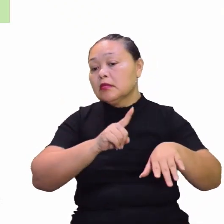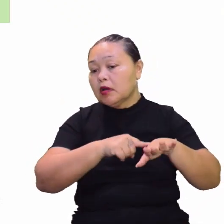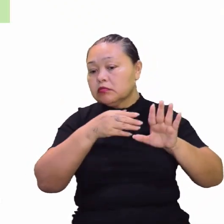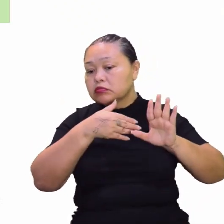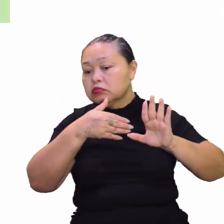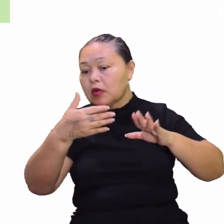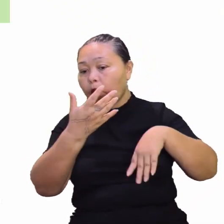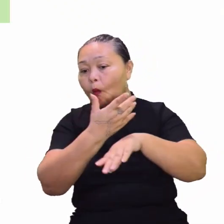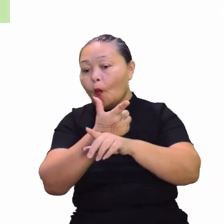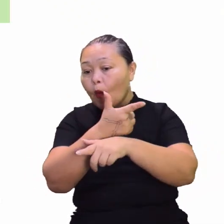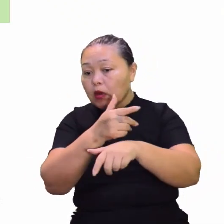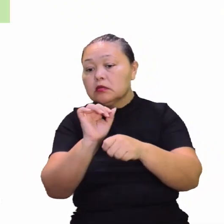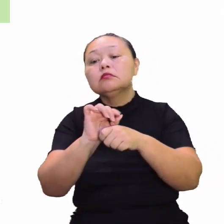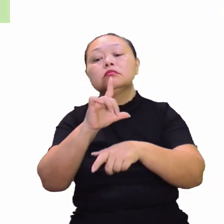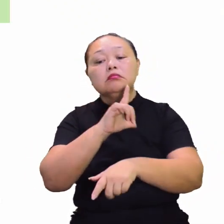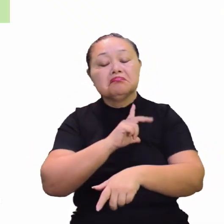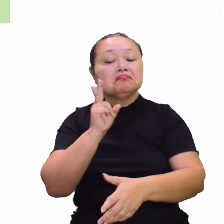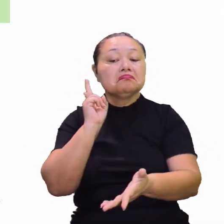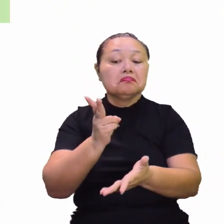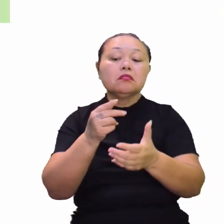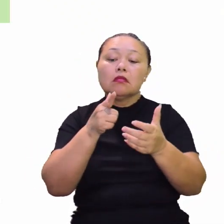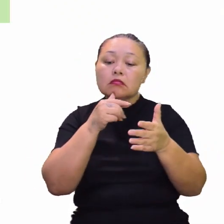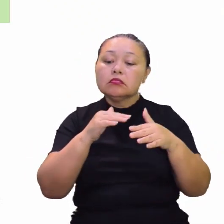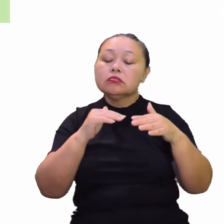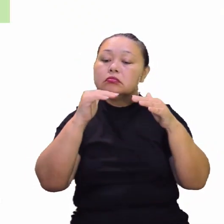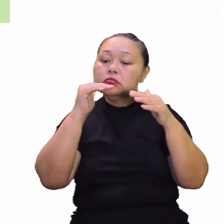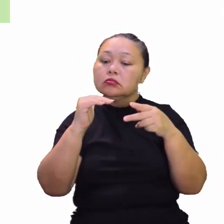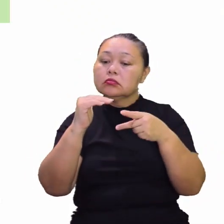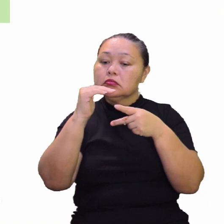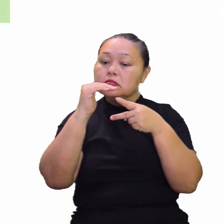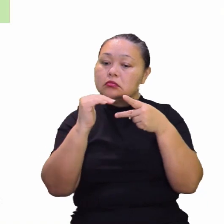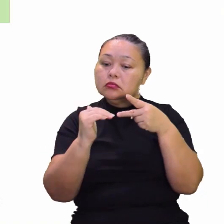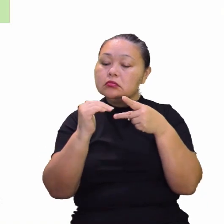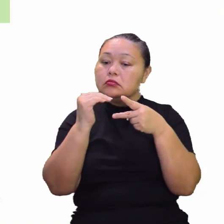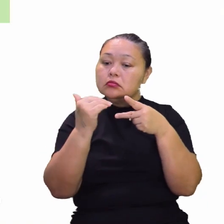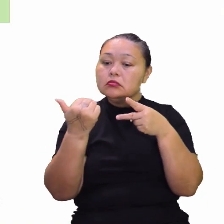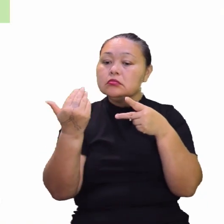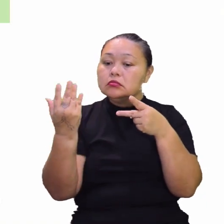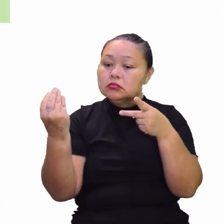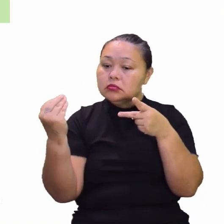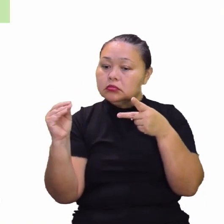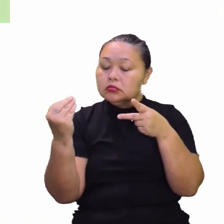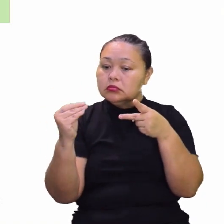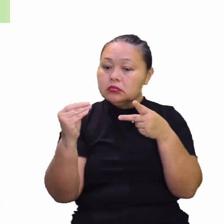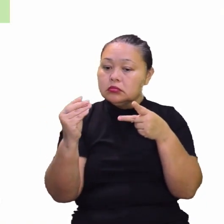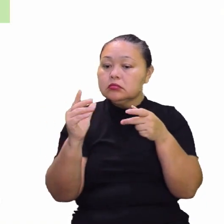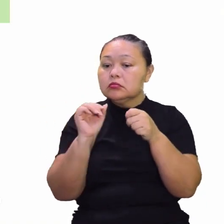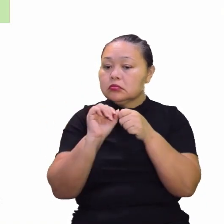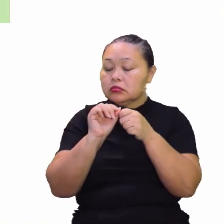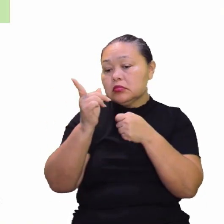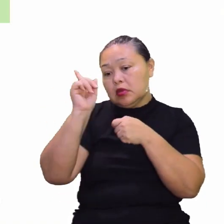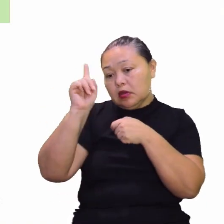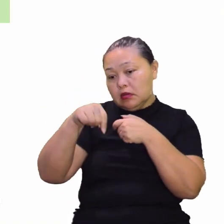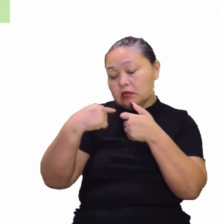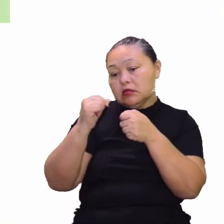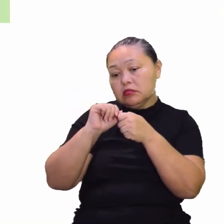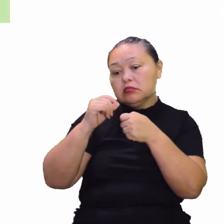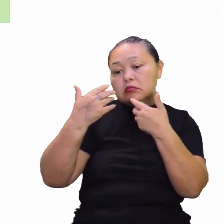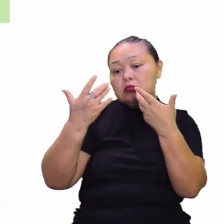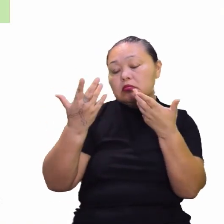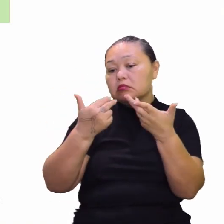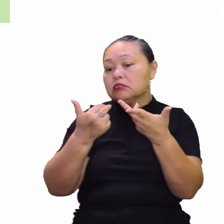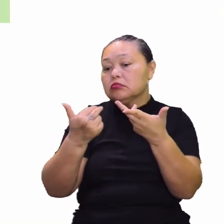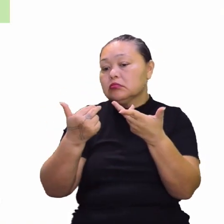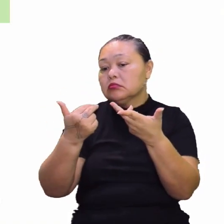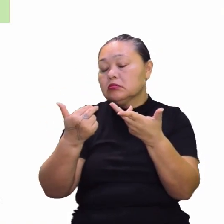são 2 regimes que mantêm as águas desse rio. A alimentação do rio, né? Que é pluvial. Isso mesmo. Não